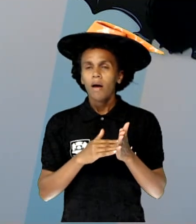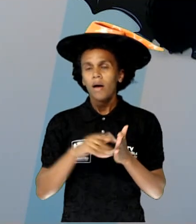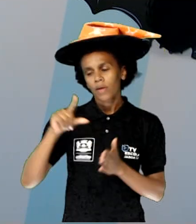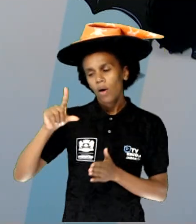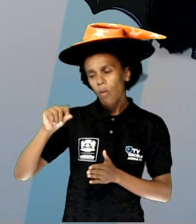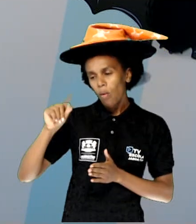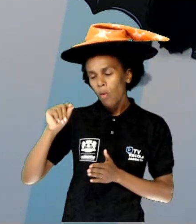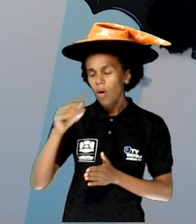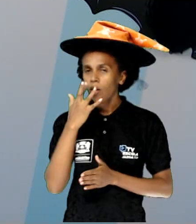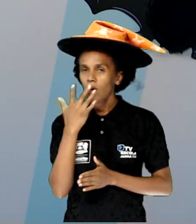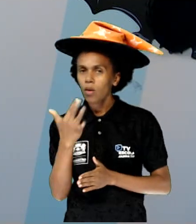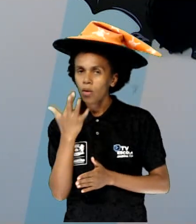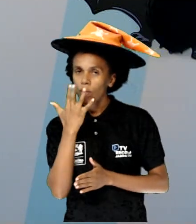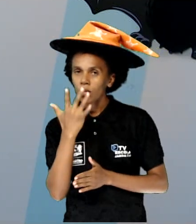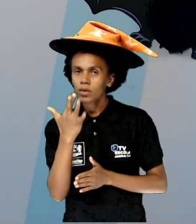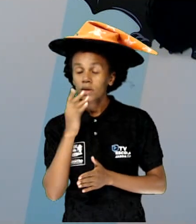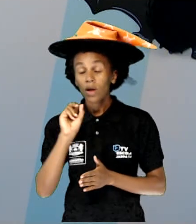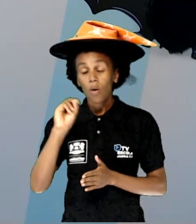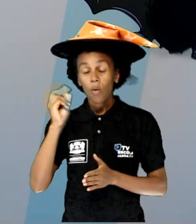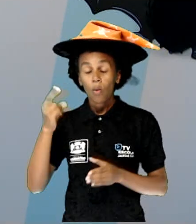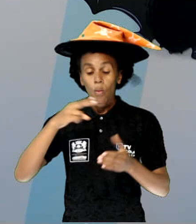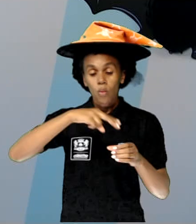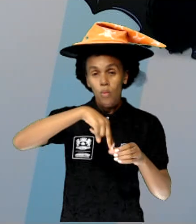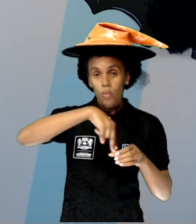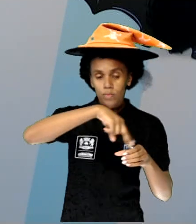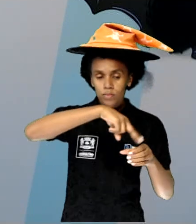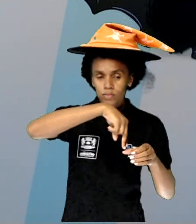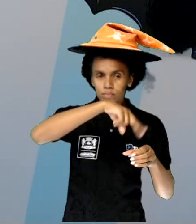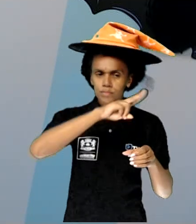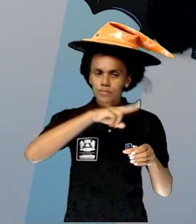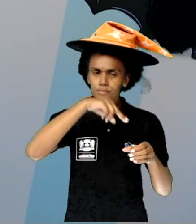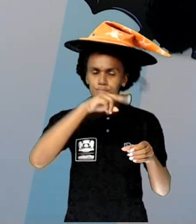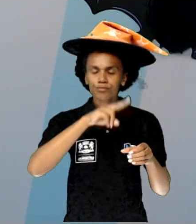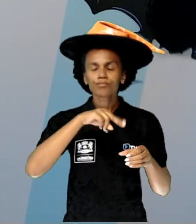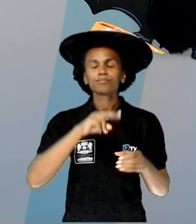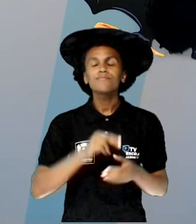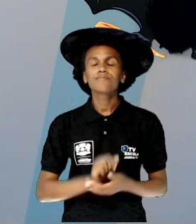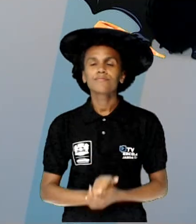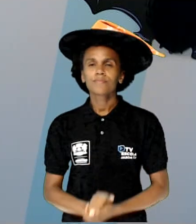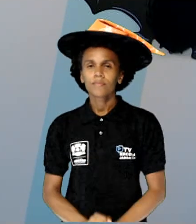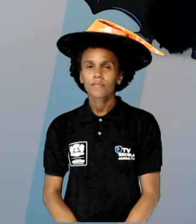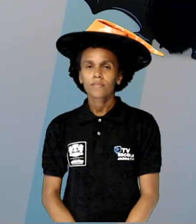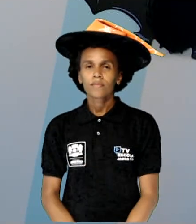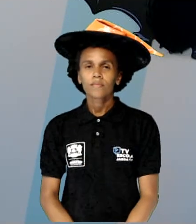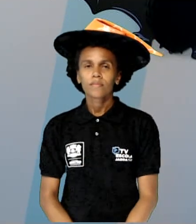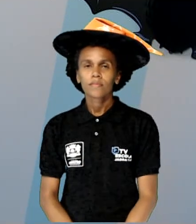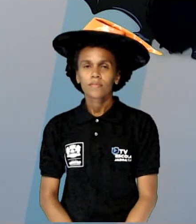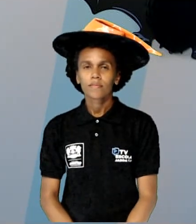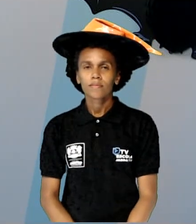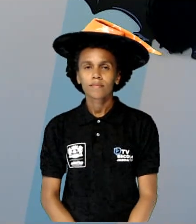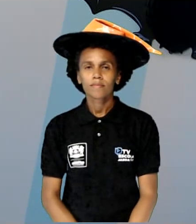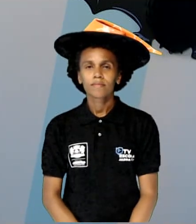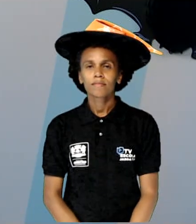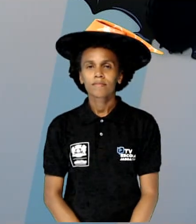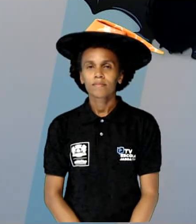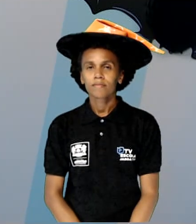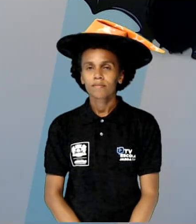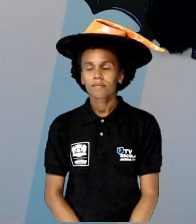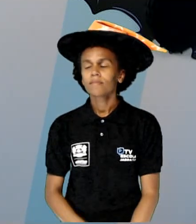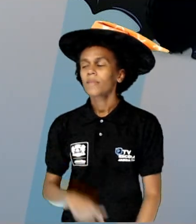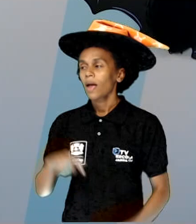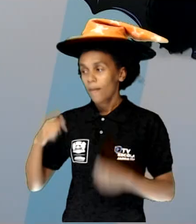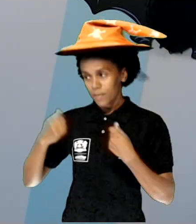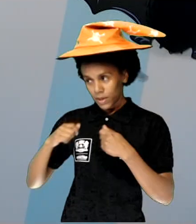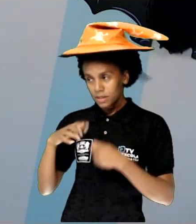a tinta guache pinta estrela em toda preenche dinha para ficar bem bonito tá bom pitombinha quando